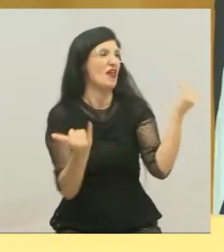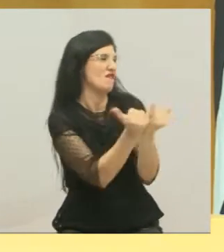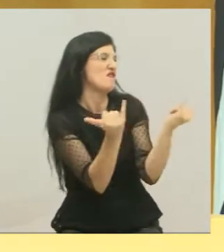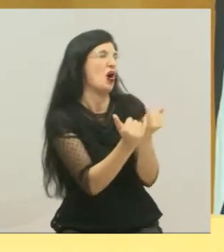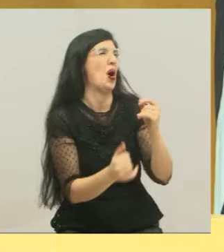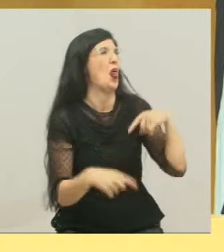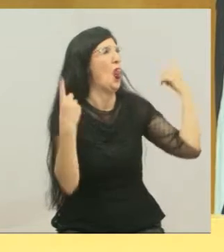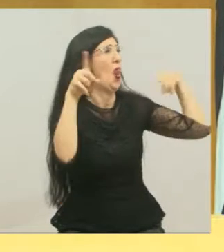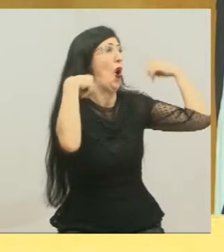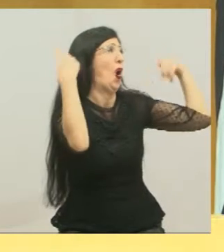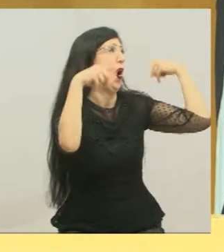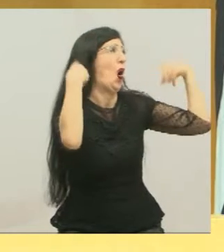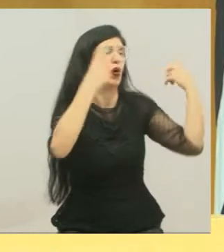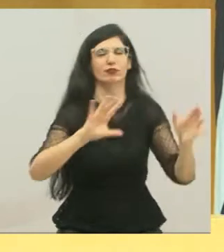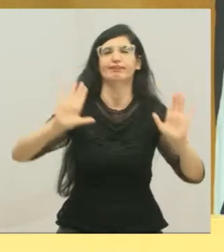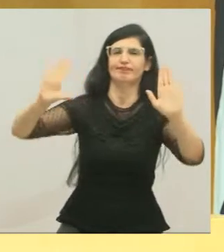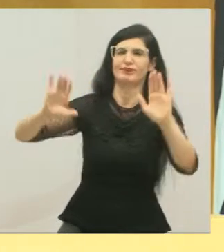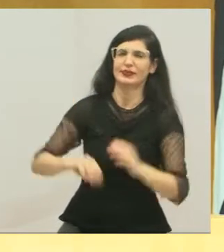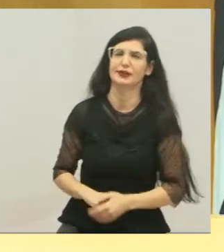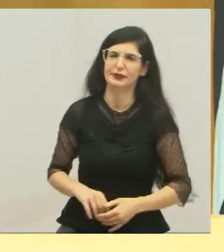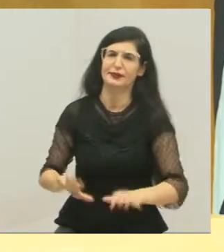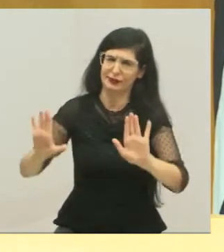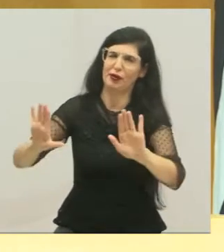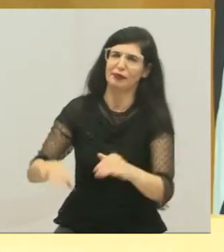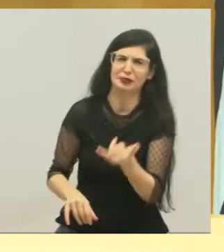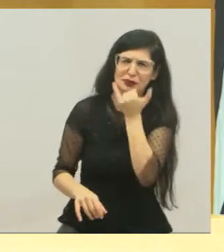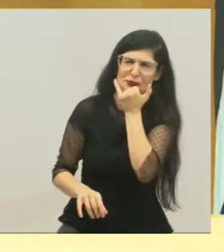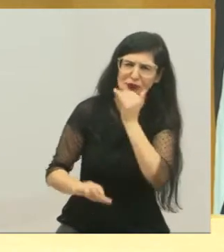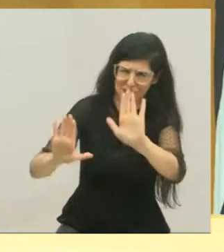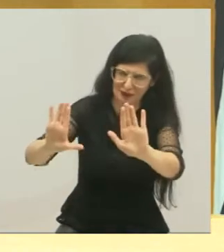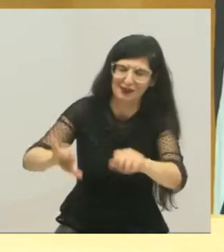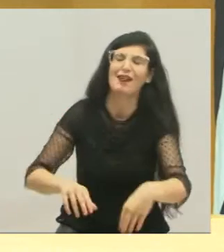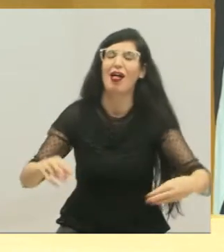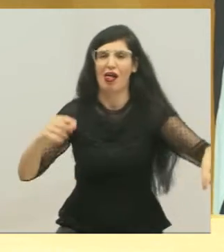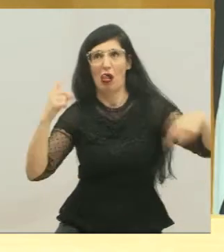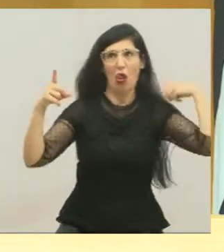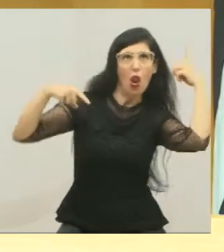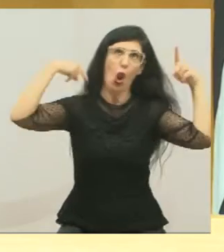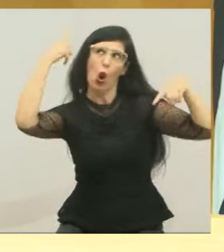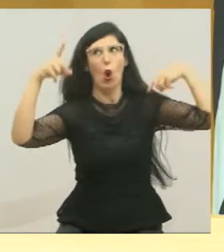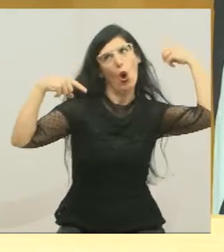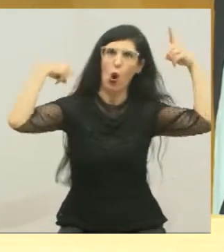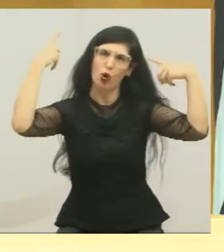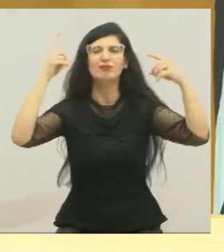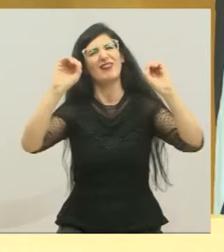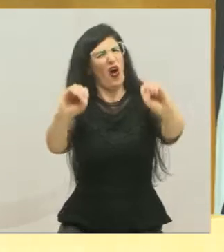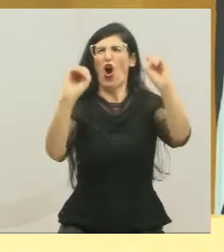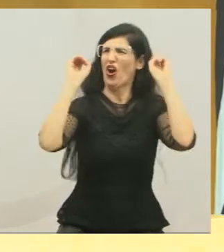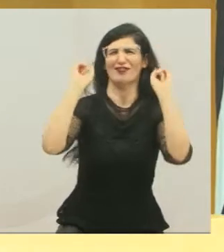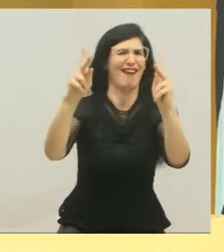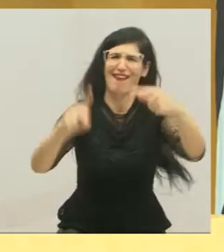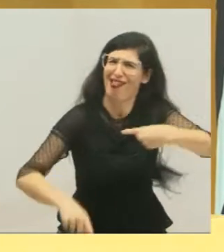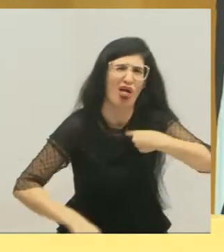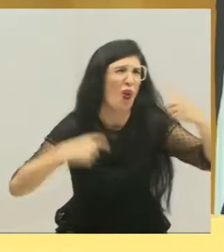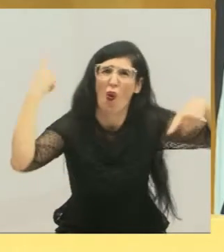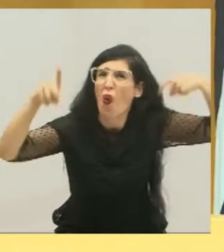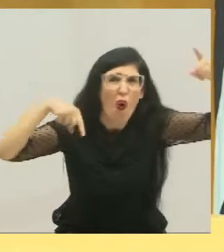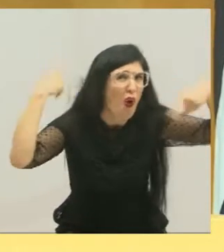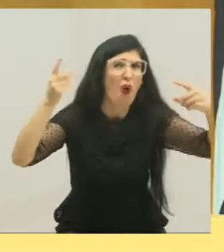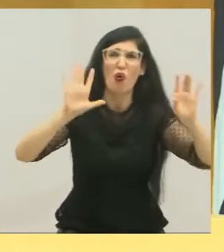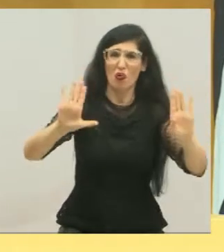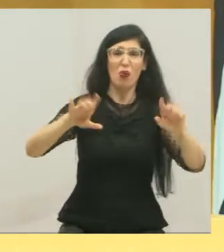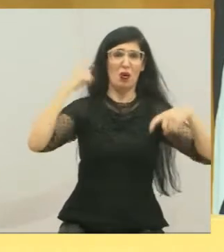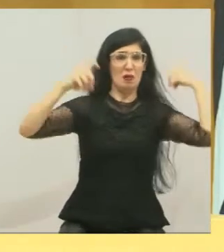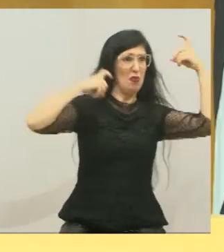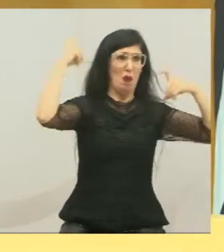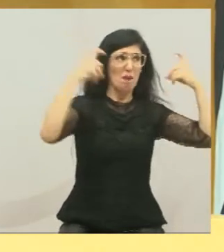vai ser Graças a nossa e não batemos muito bem da da cabeça como eu já escutei falar né tanta coisa mais importante que você fica preocupada com